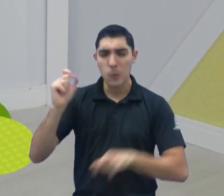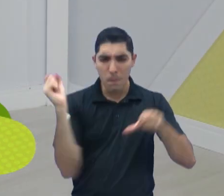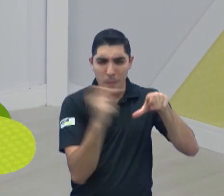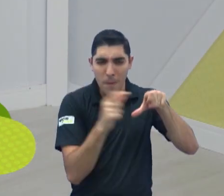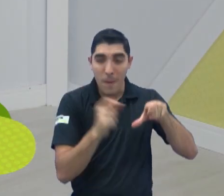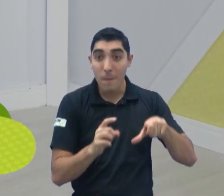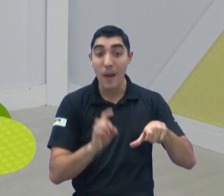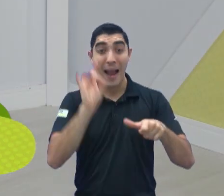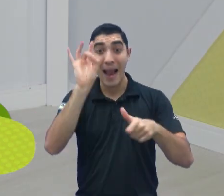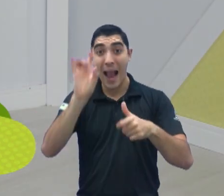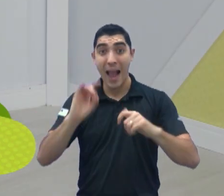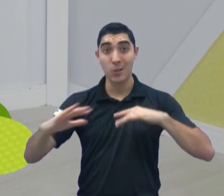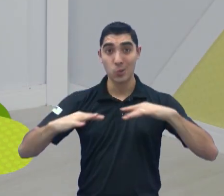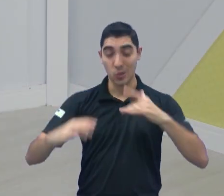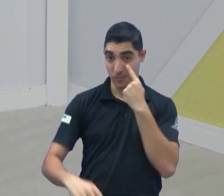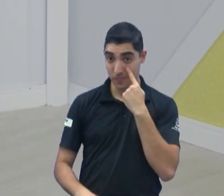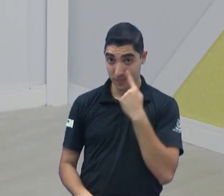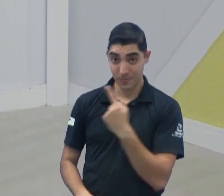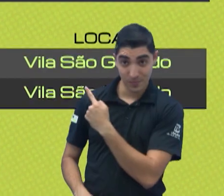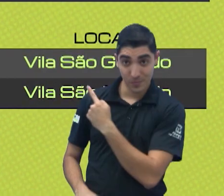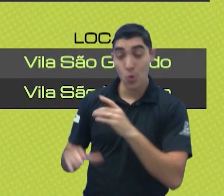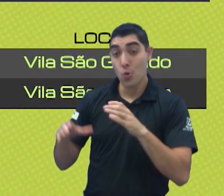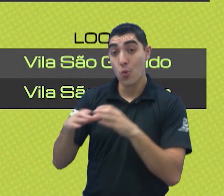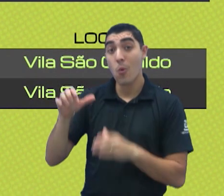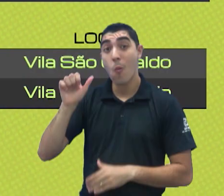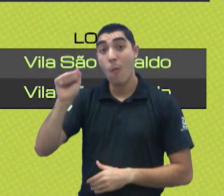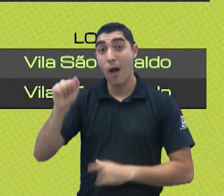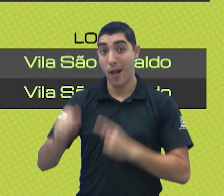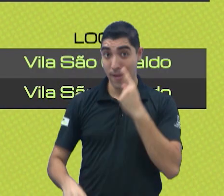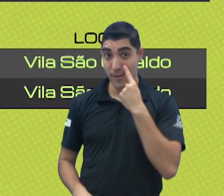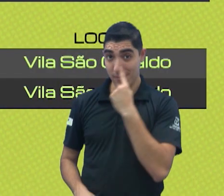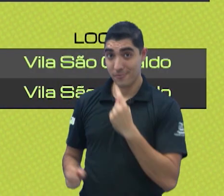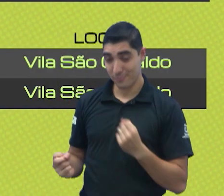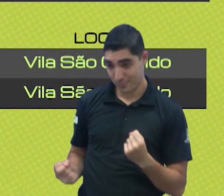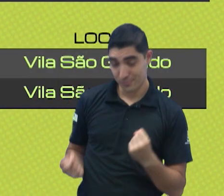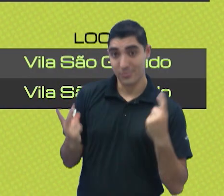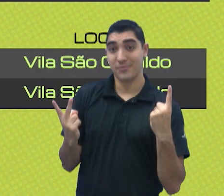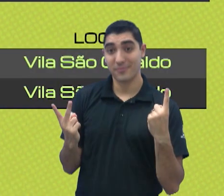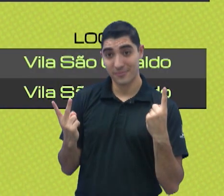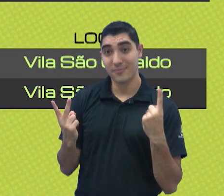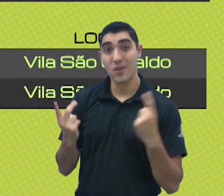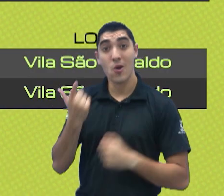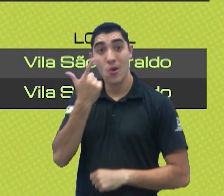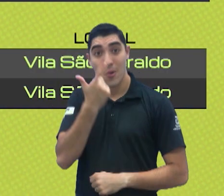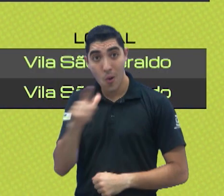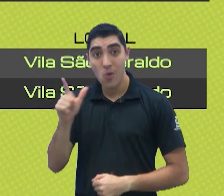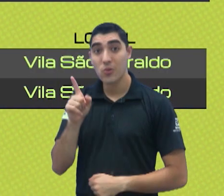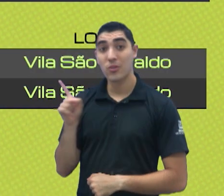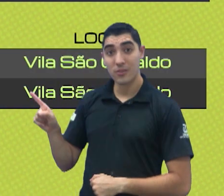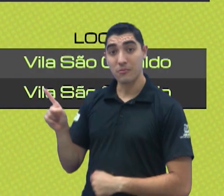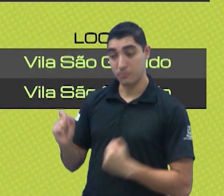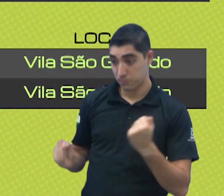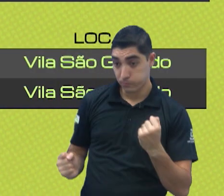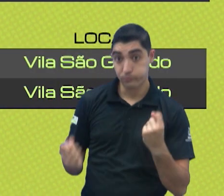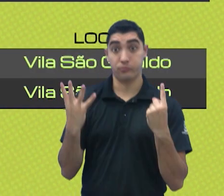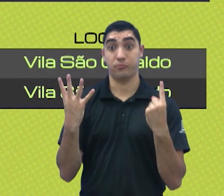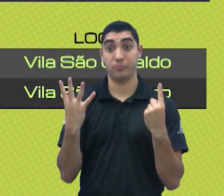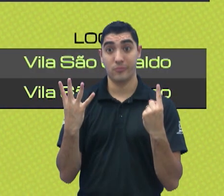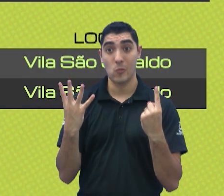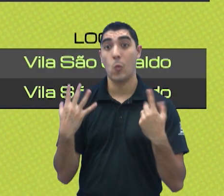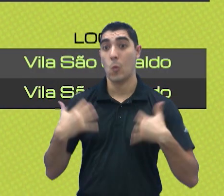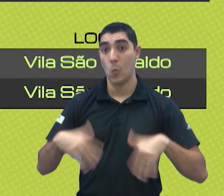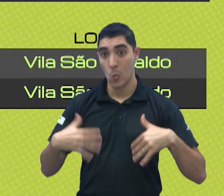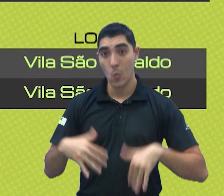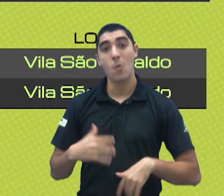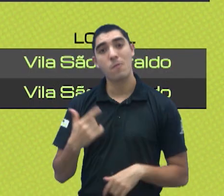pique, meu caro Matheus. Grupo A, Unidos da Vila 2-1 em cima do Festa Linda. O Vila dos Amigos goleou o Frigorífico por 4-1.